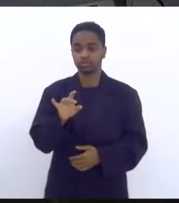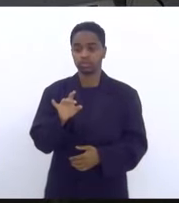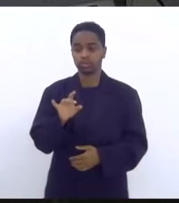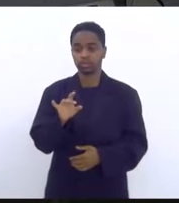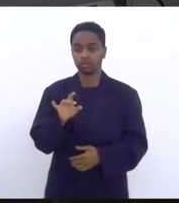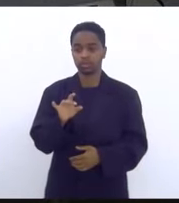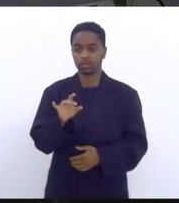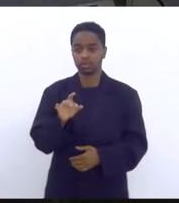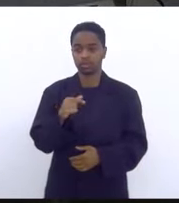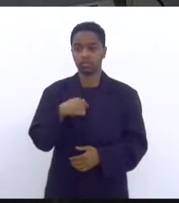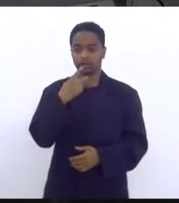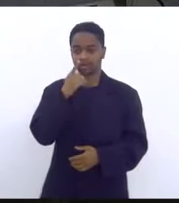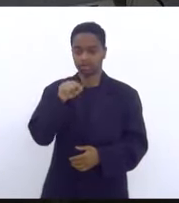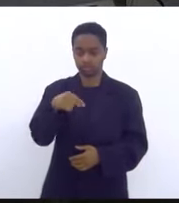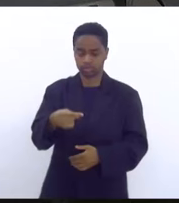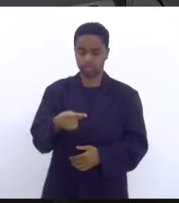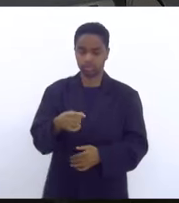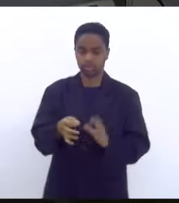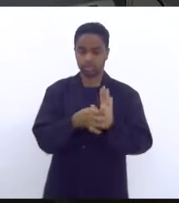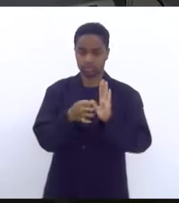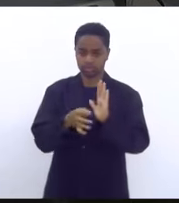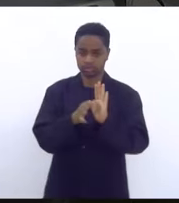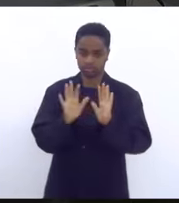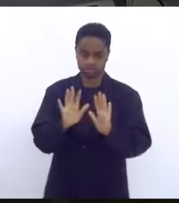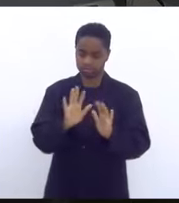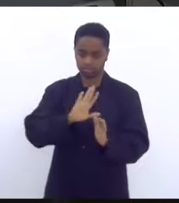Eu falo na hora do parecer da comissão. Oi?